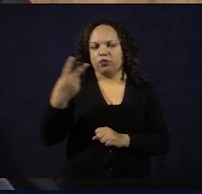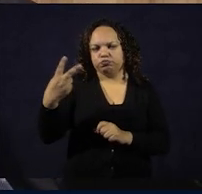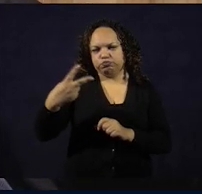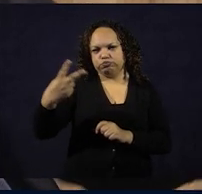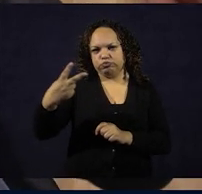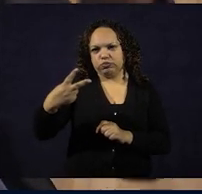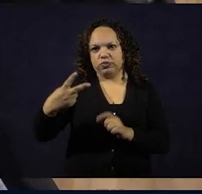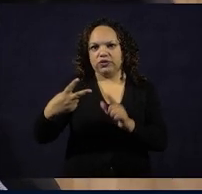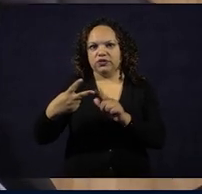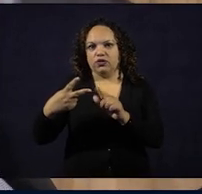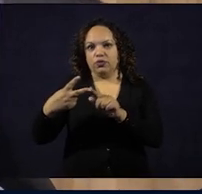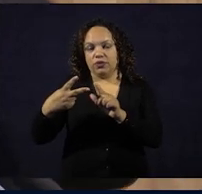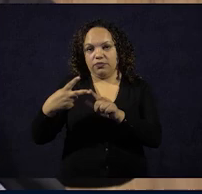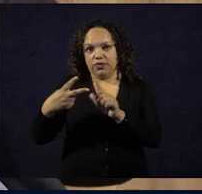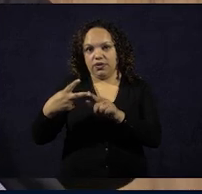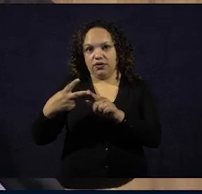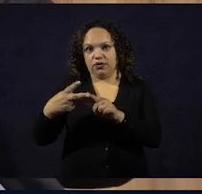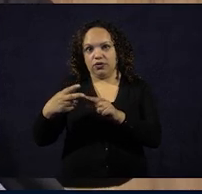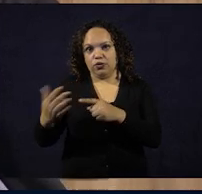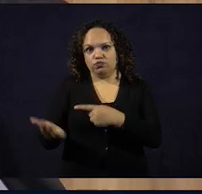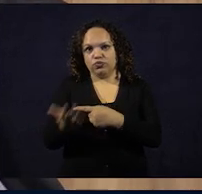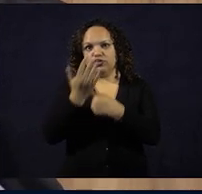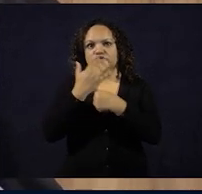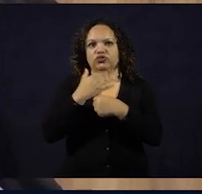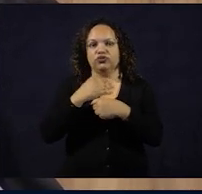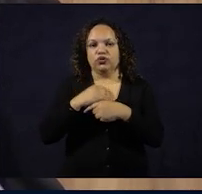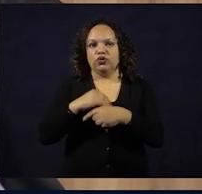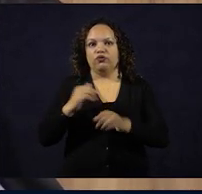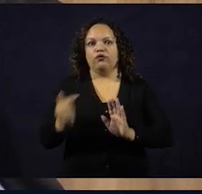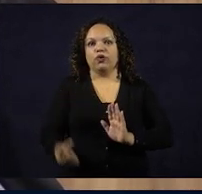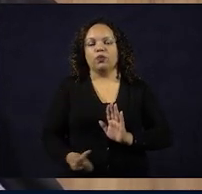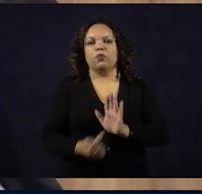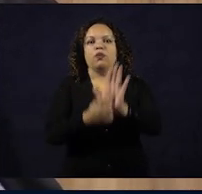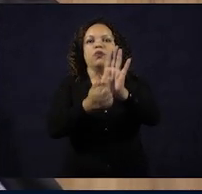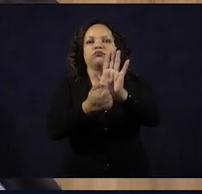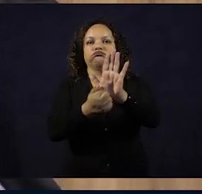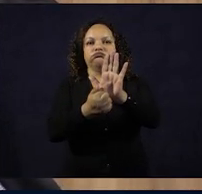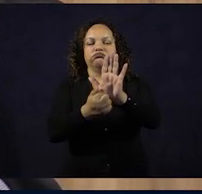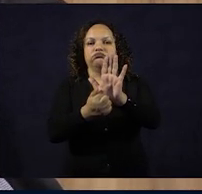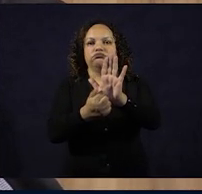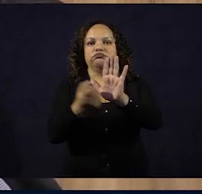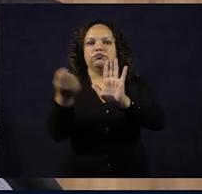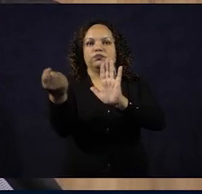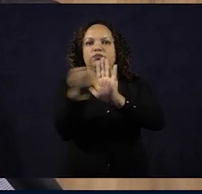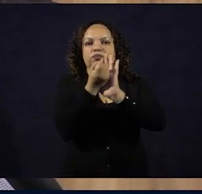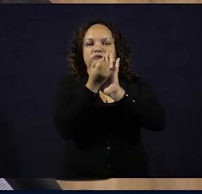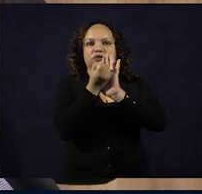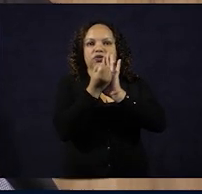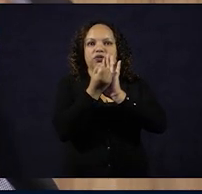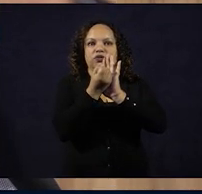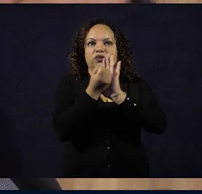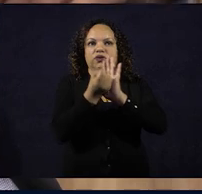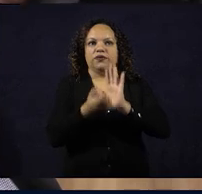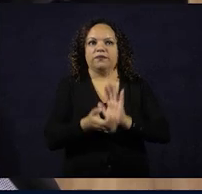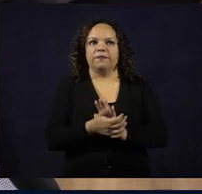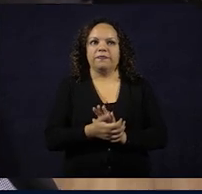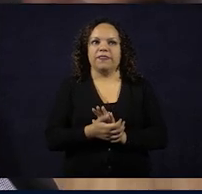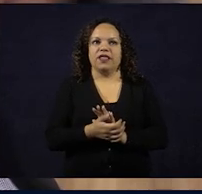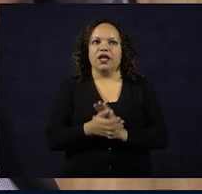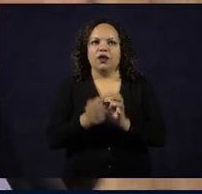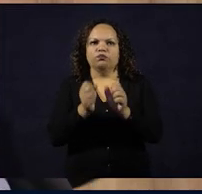eu acho que um ponto que ajudou muito a gente foi a marca tá então a gente o ipou